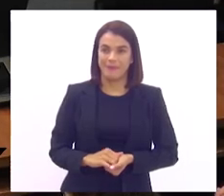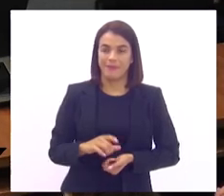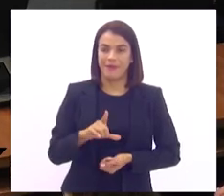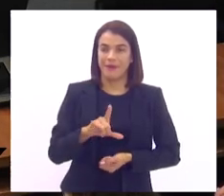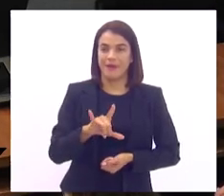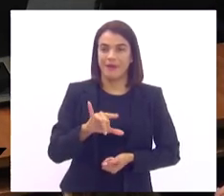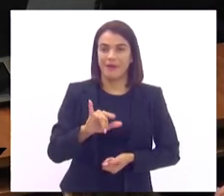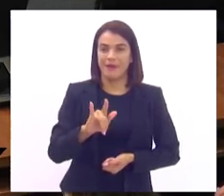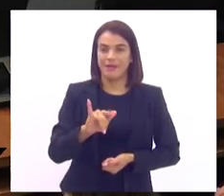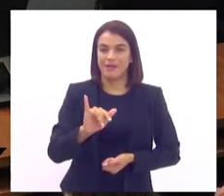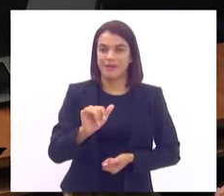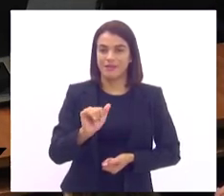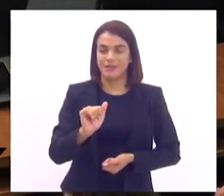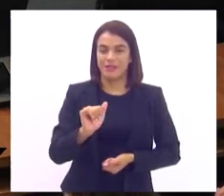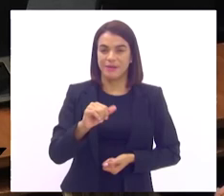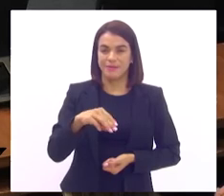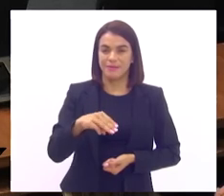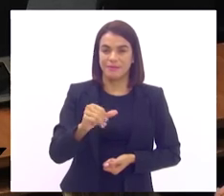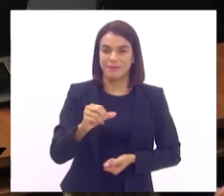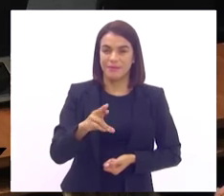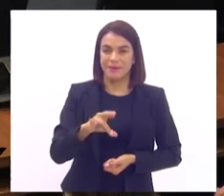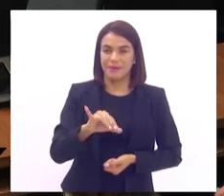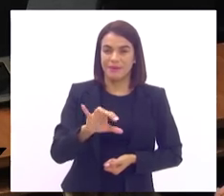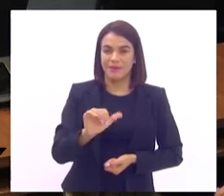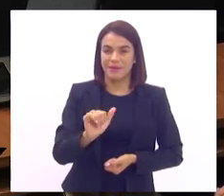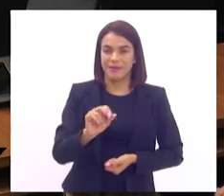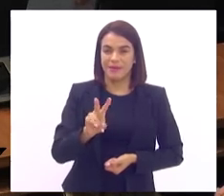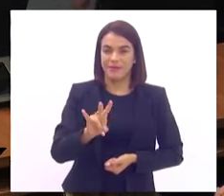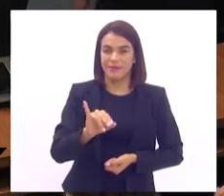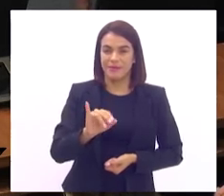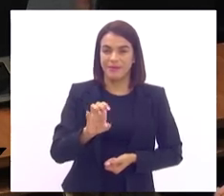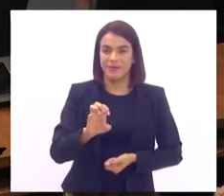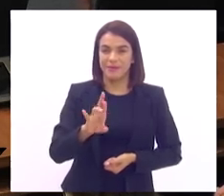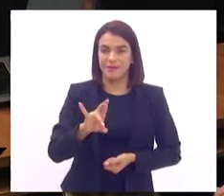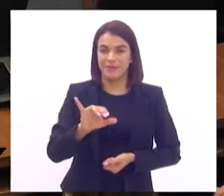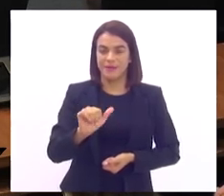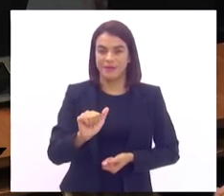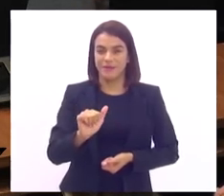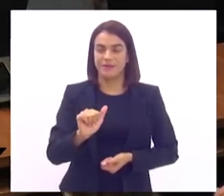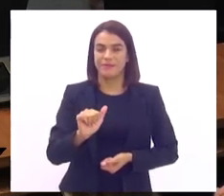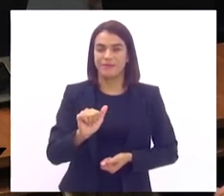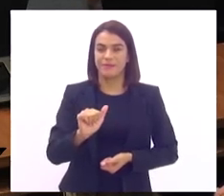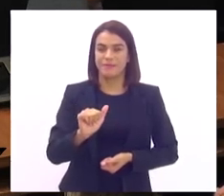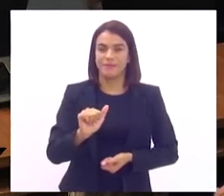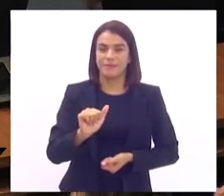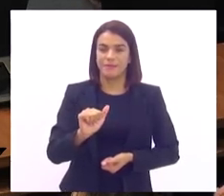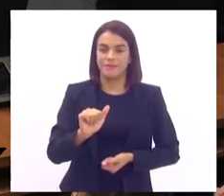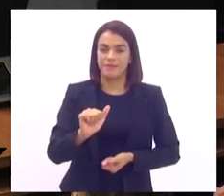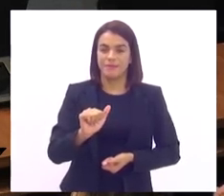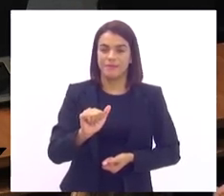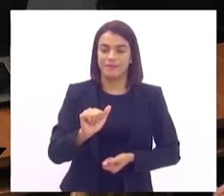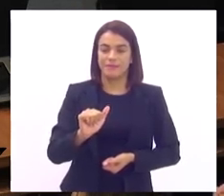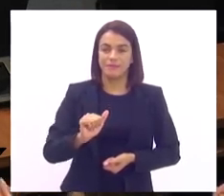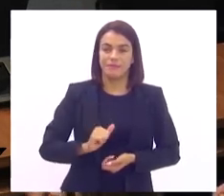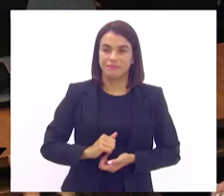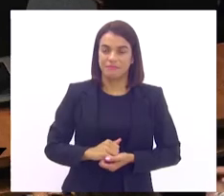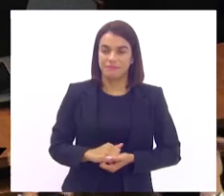Lígia Maria Vieira Sampaio, presidente da FEDCONTE, Rio, Espírito Santo e Bahia.